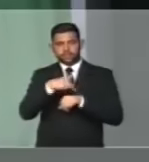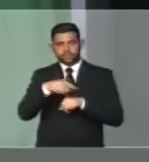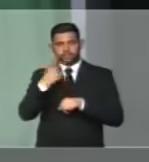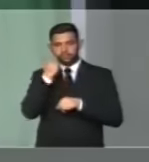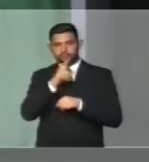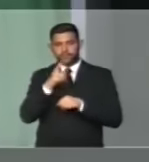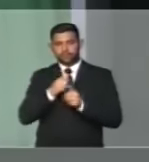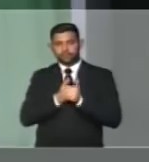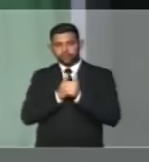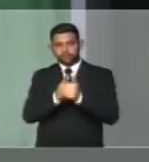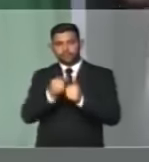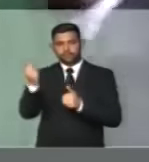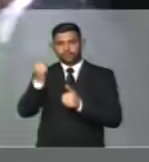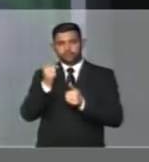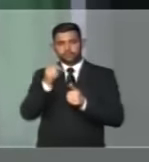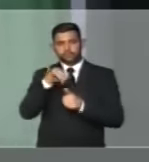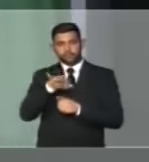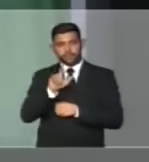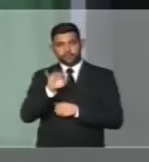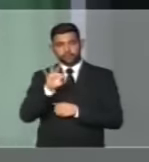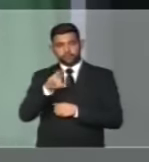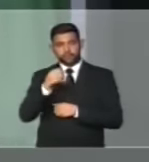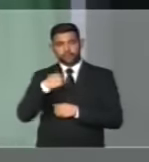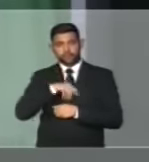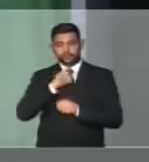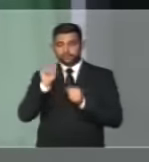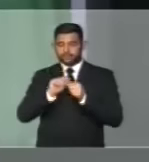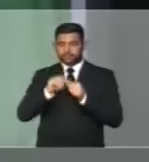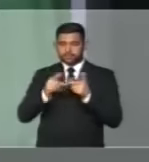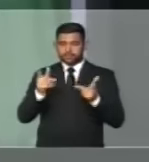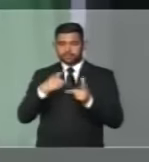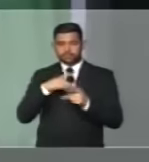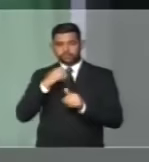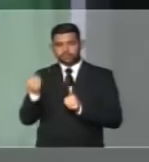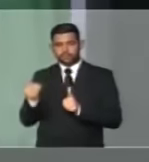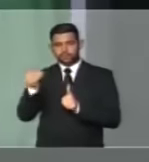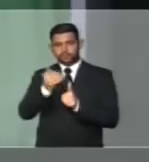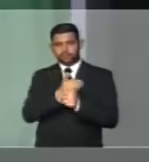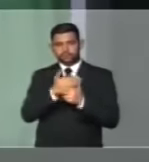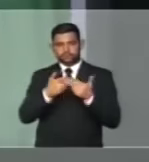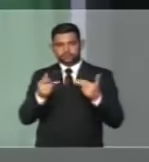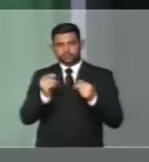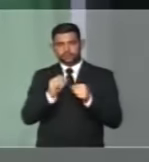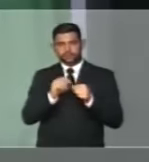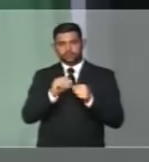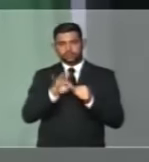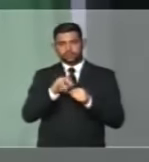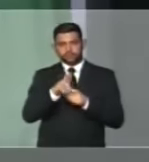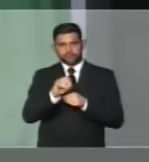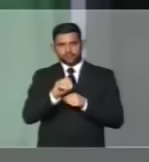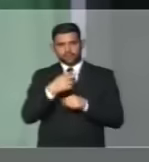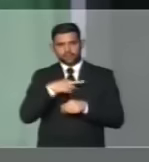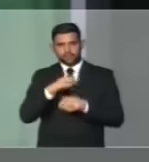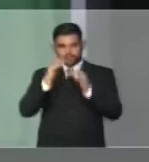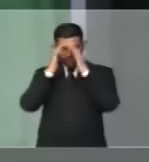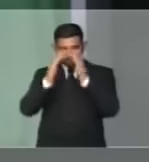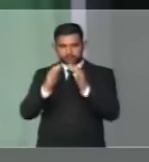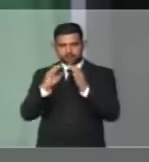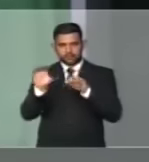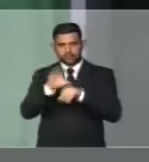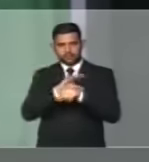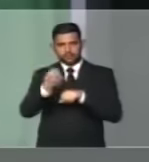uma luz no fim do túnel, que façamos uma substituição constitucional,